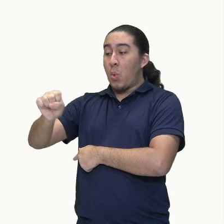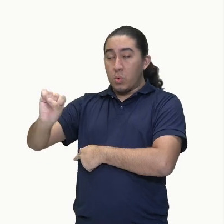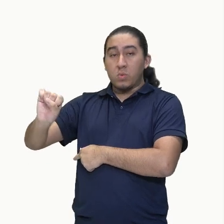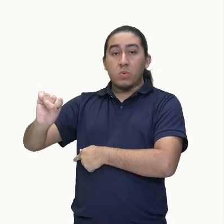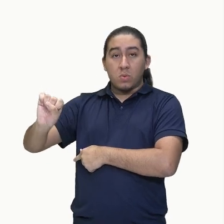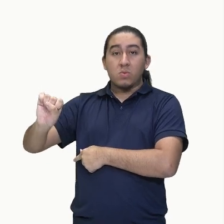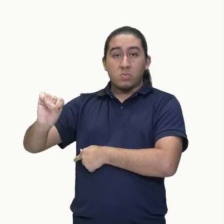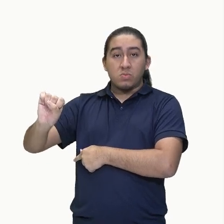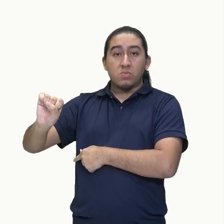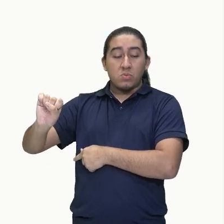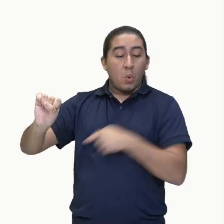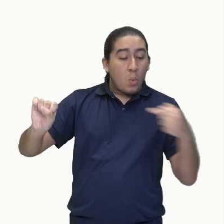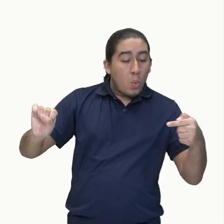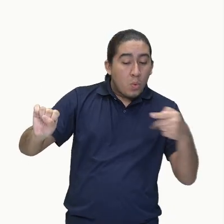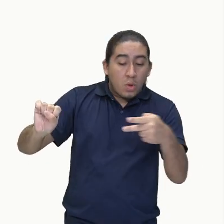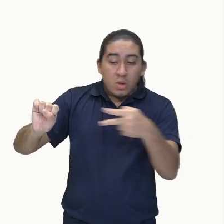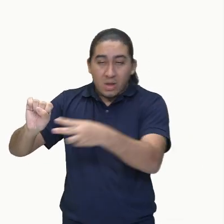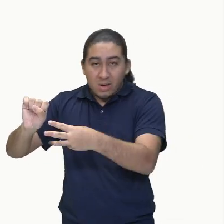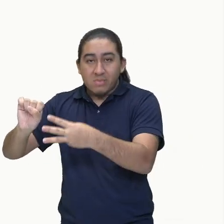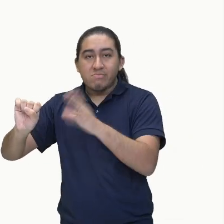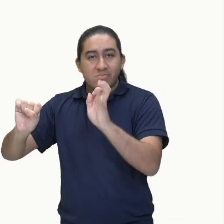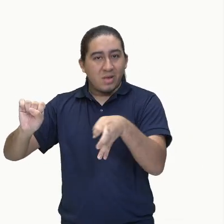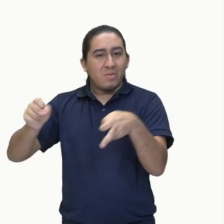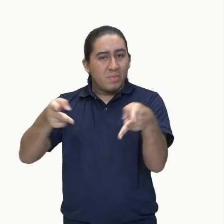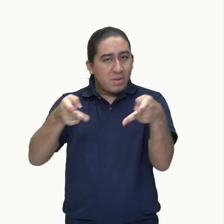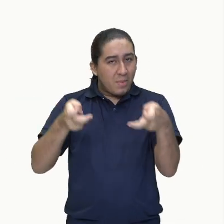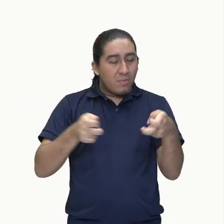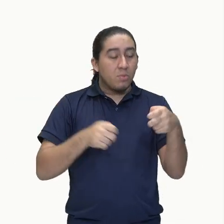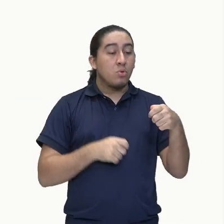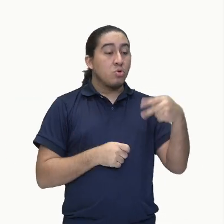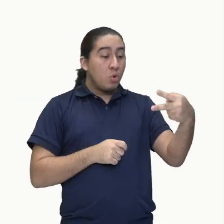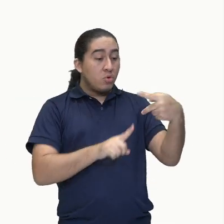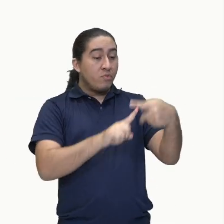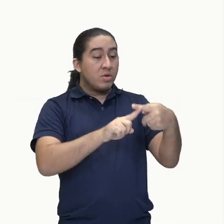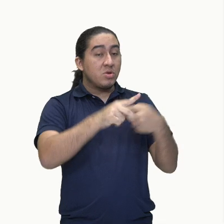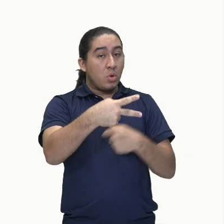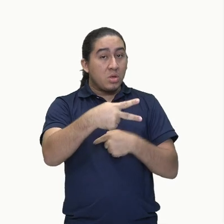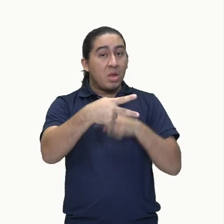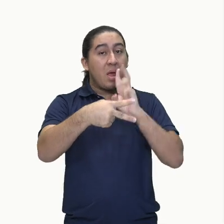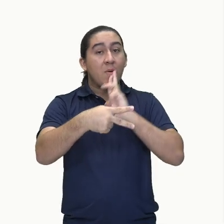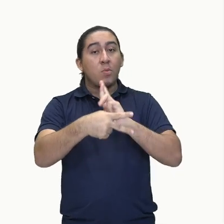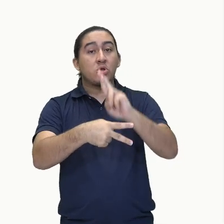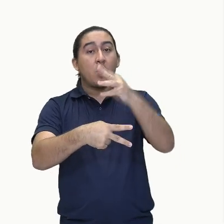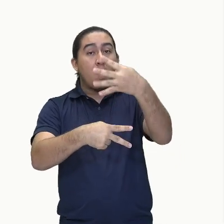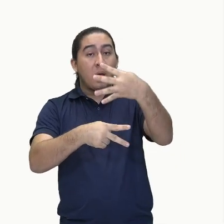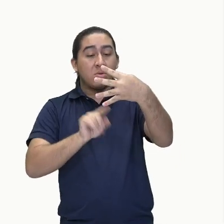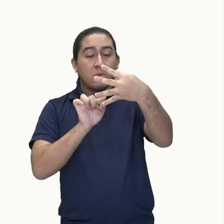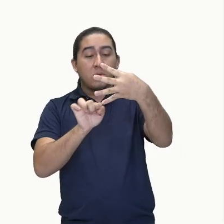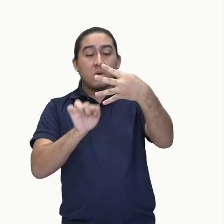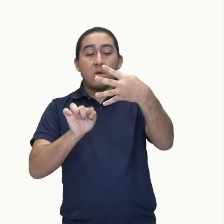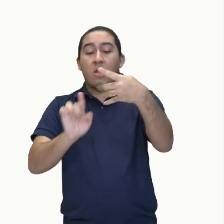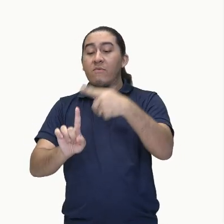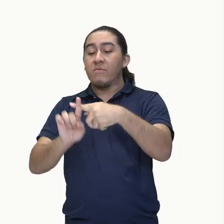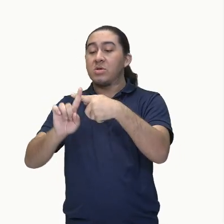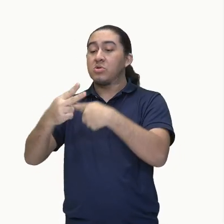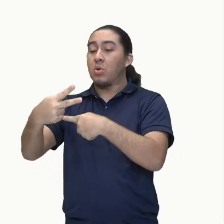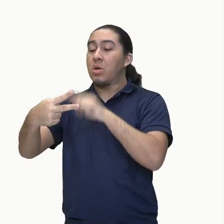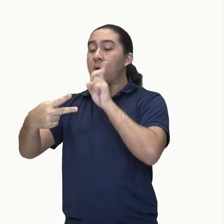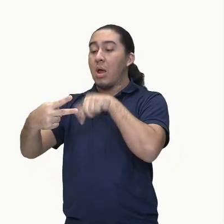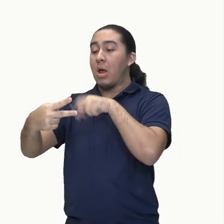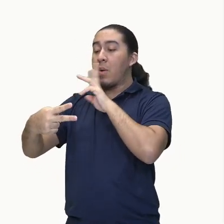novamente. 2 vezes 2, 4. Vezes 2, vou ter o meu queridíssimo 8.